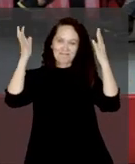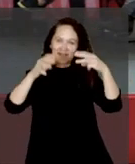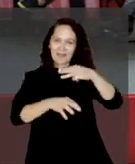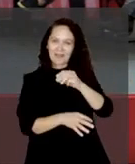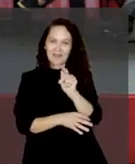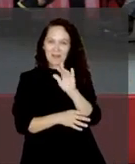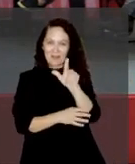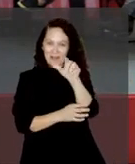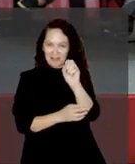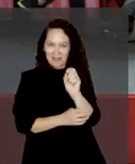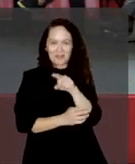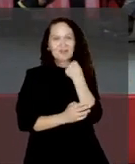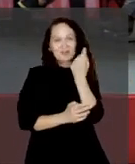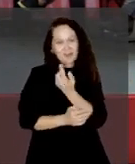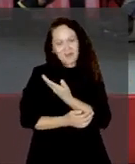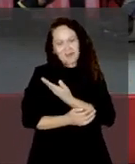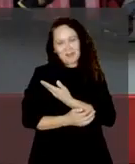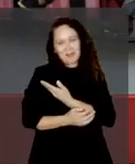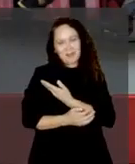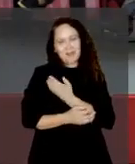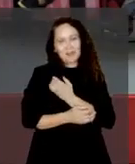Obrigado.